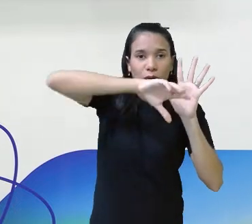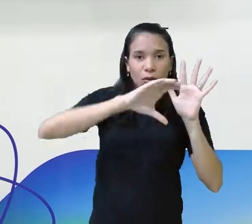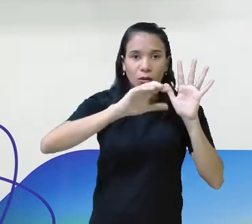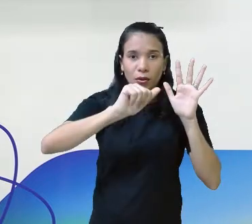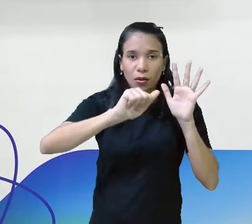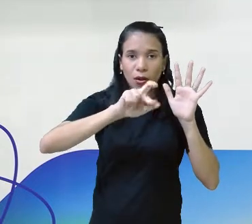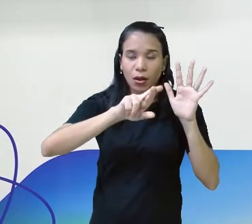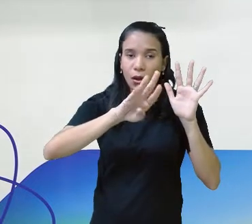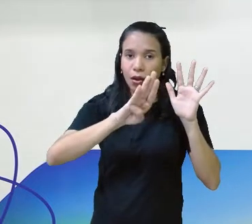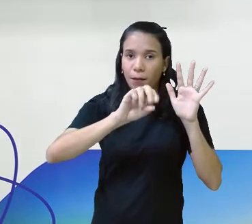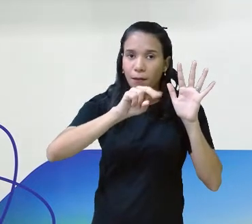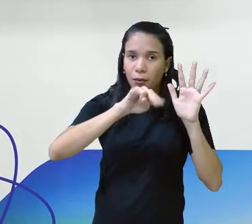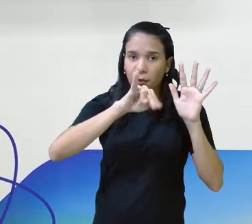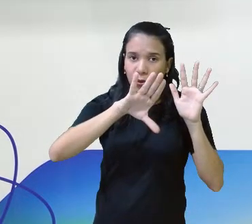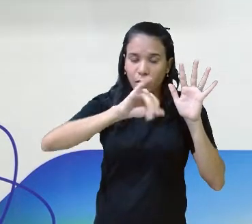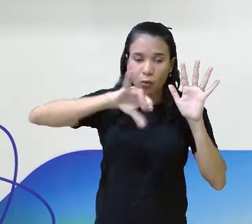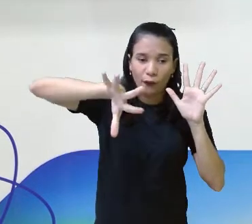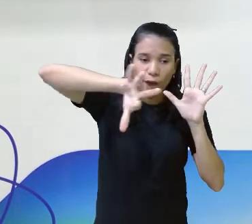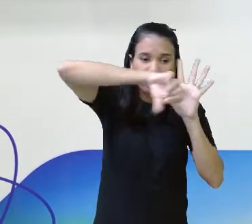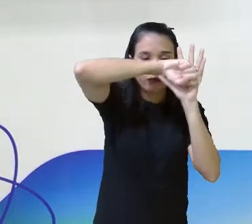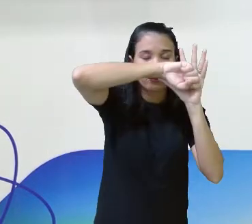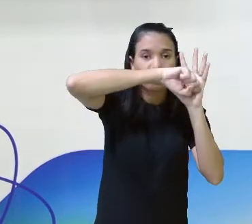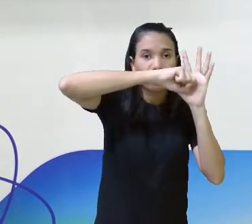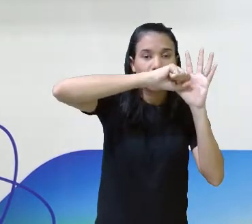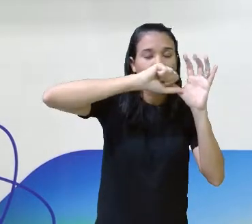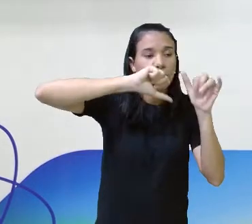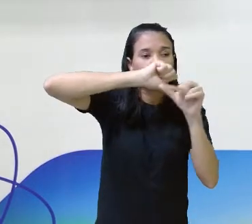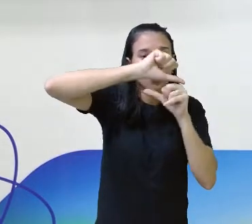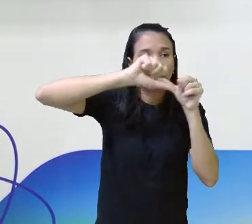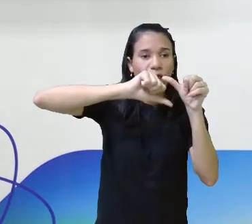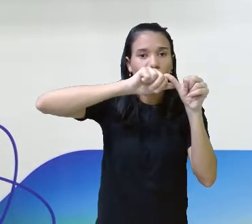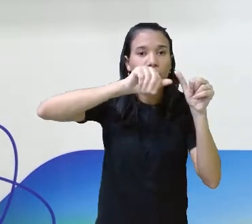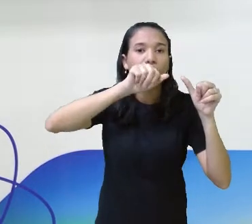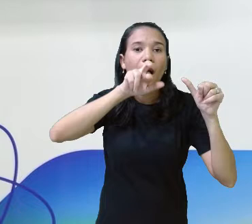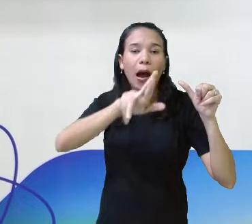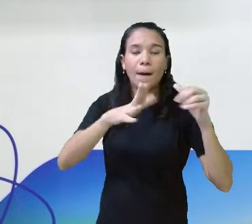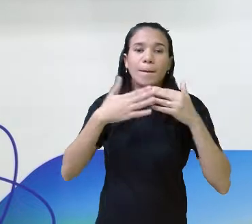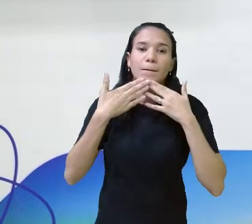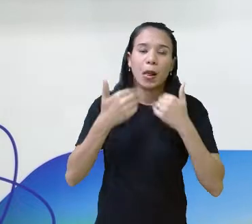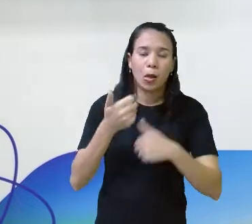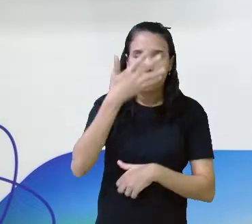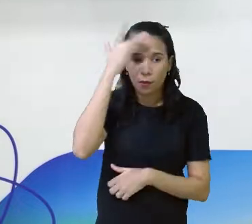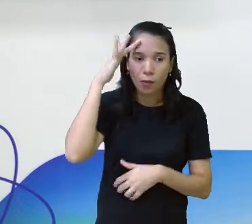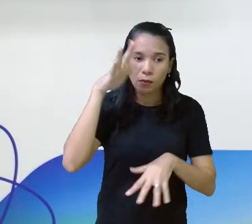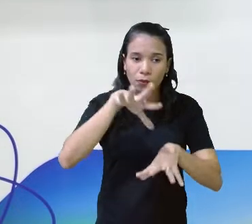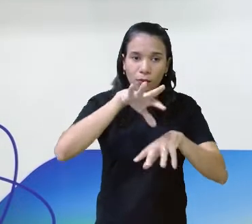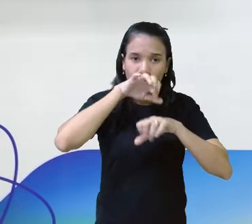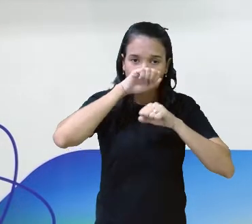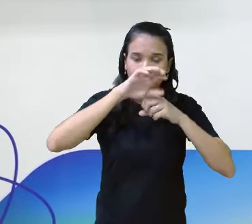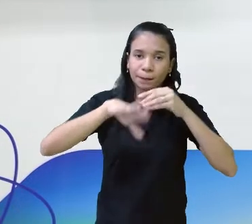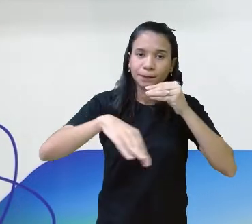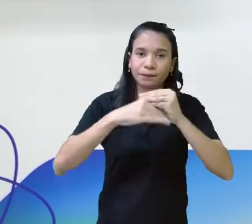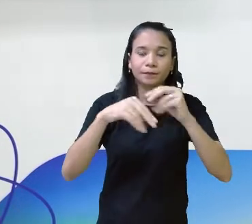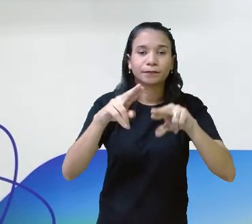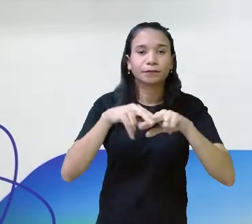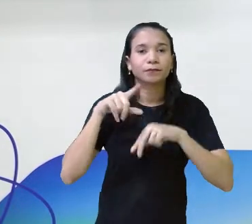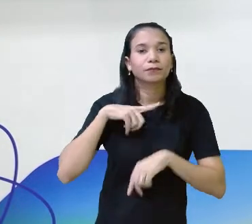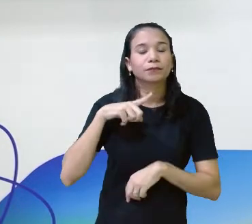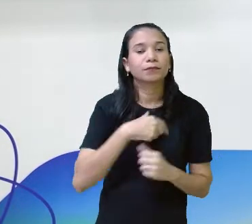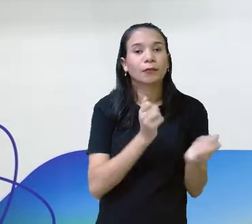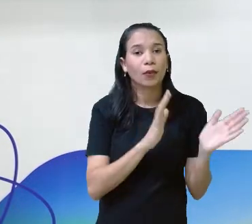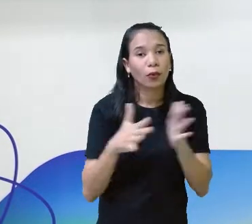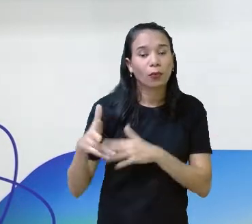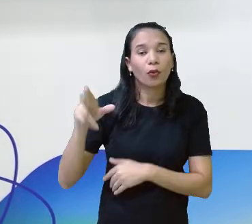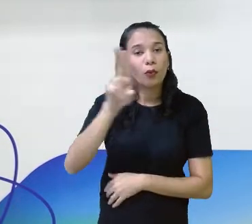dos gases que intensificam o efeito estufa. Além disso, as queimadas, um dos